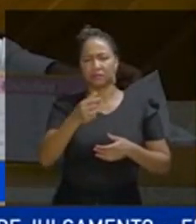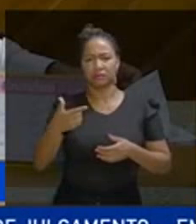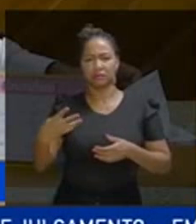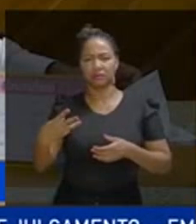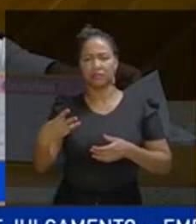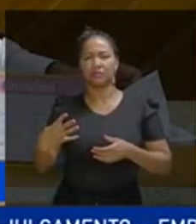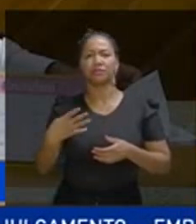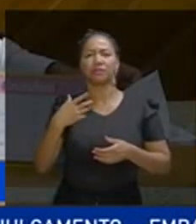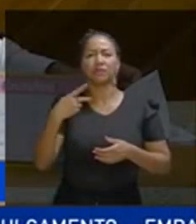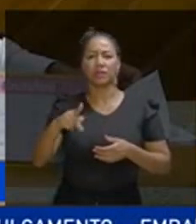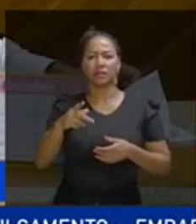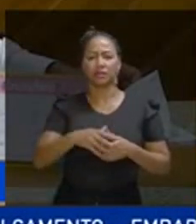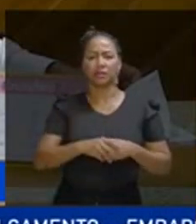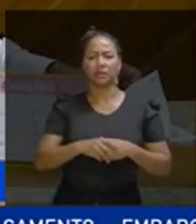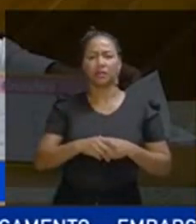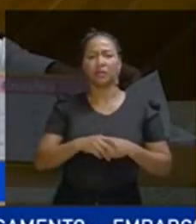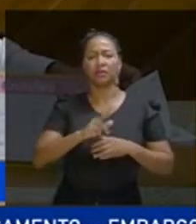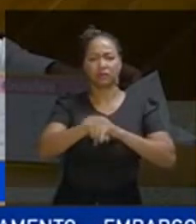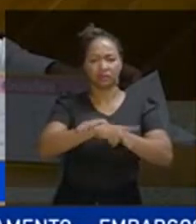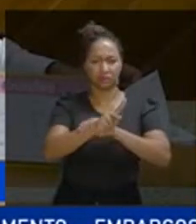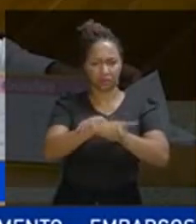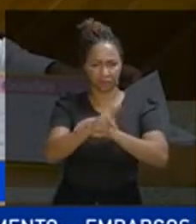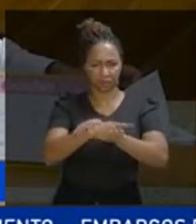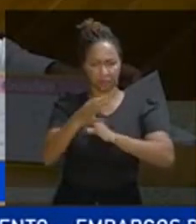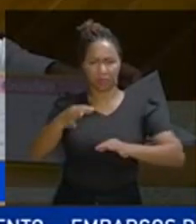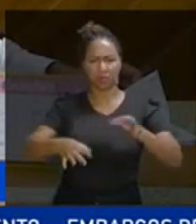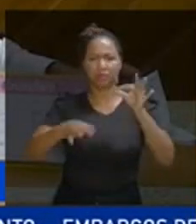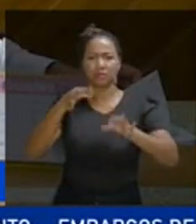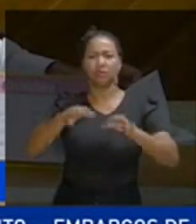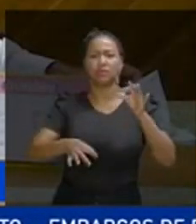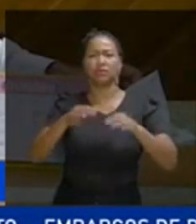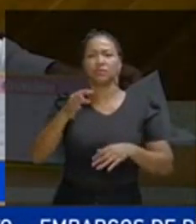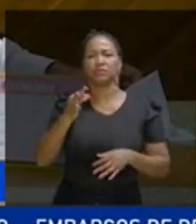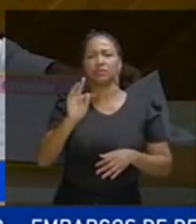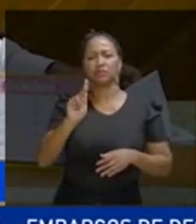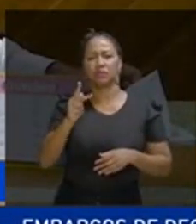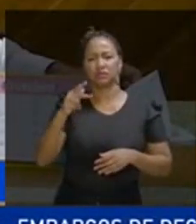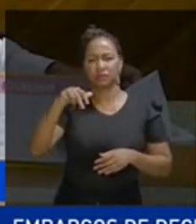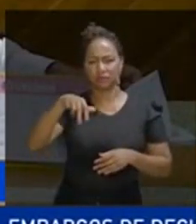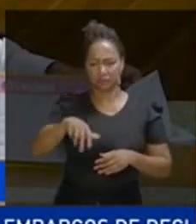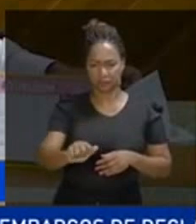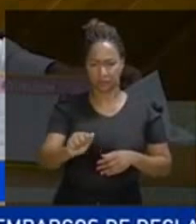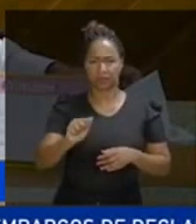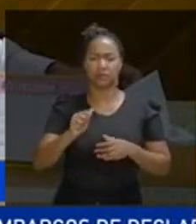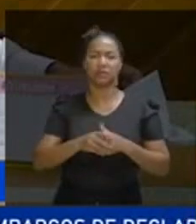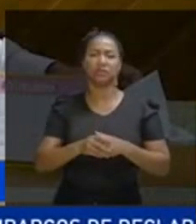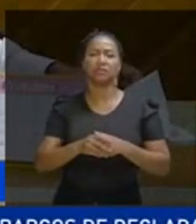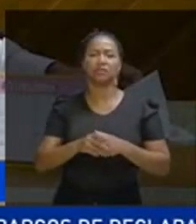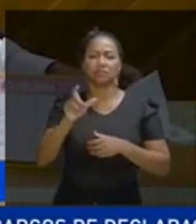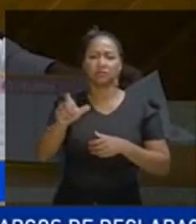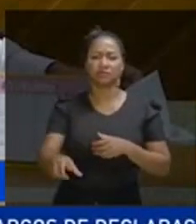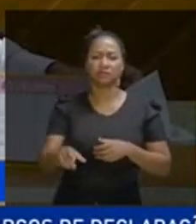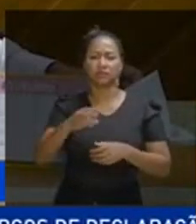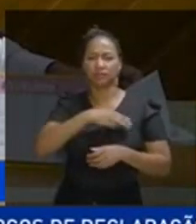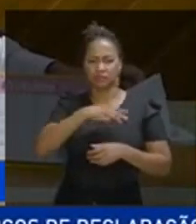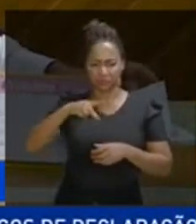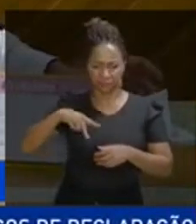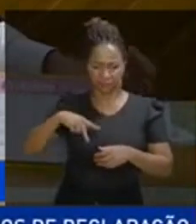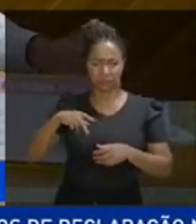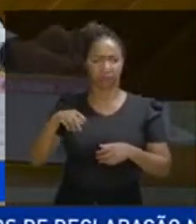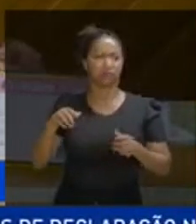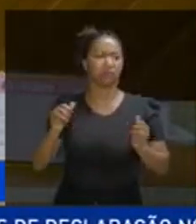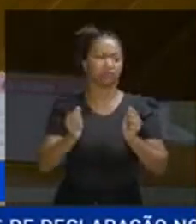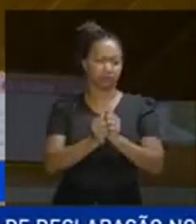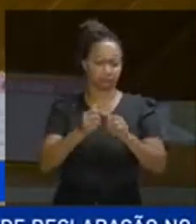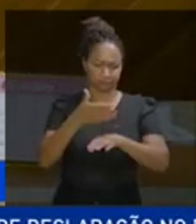0600-233-2024, origem Pracuúba, relatora juíza Tina Souza. Embargante é Cleidson dos Santos Rego e o embargado Ministério Público